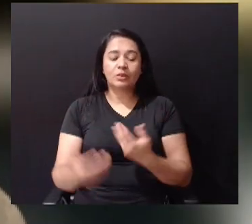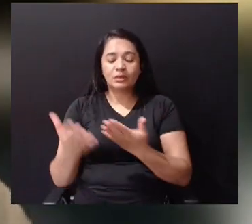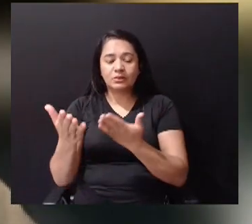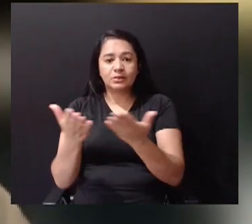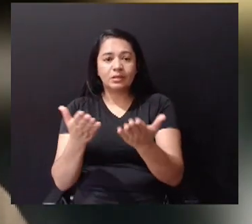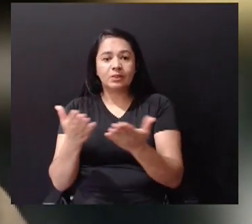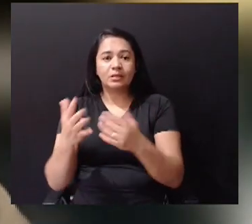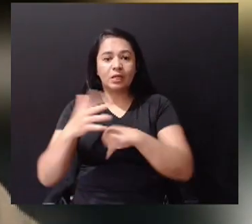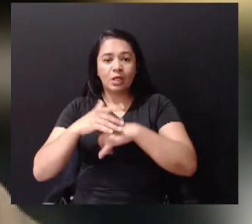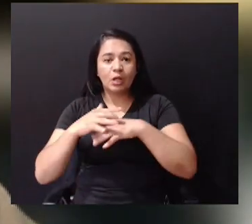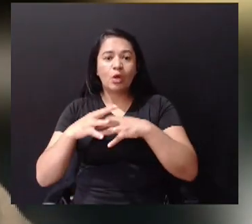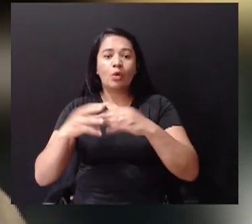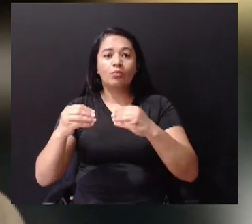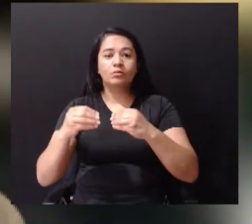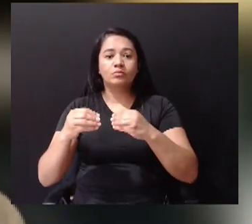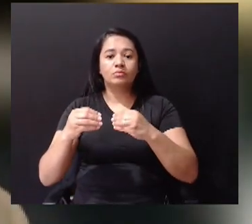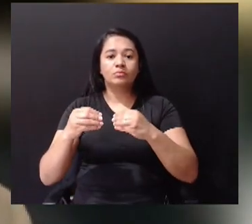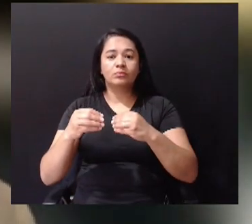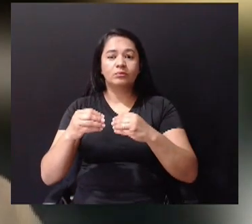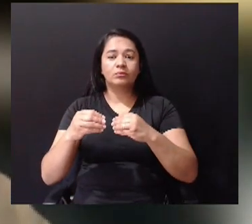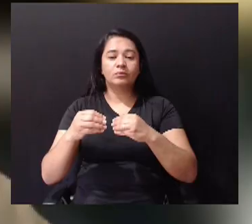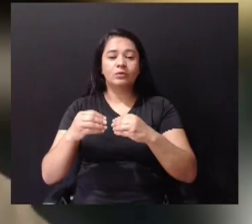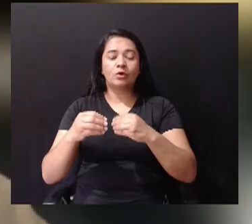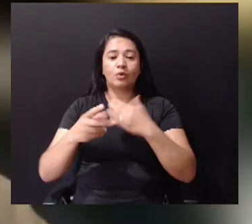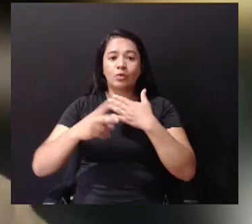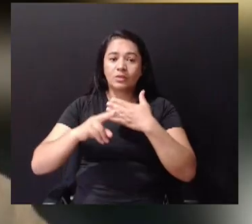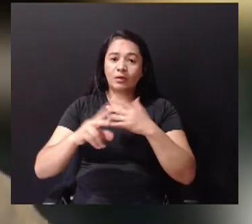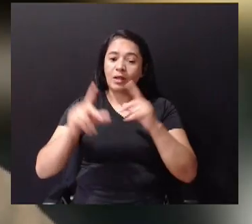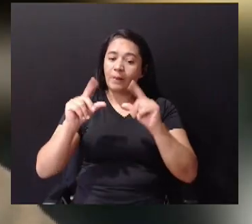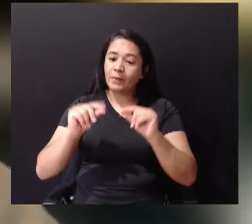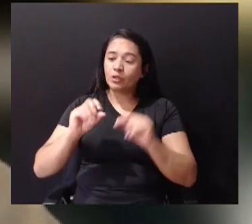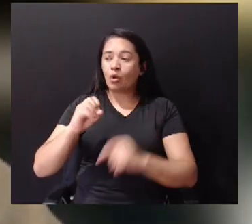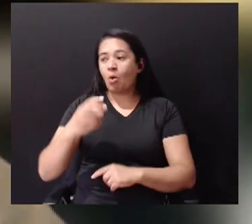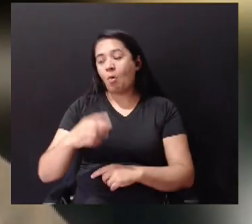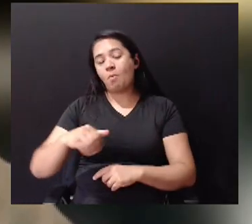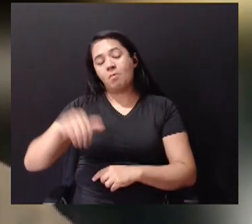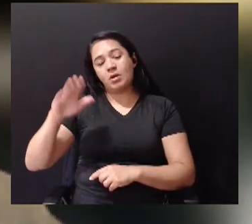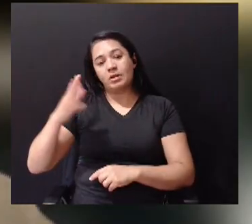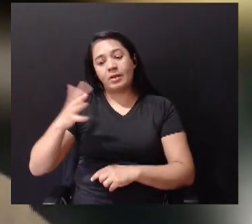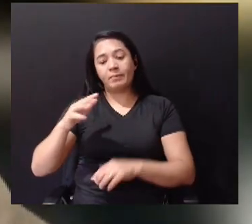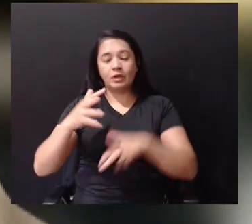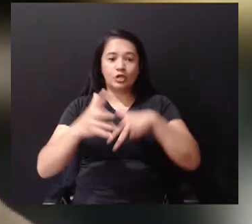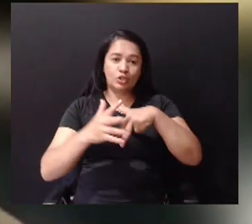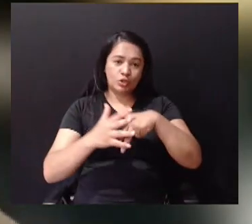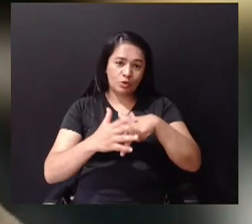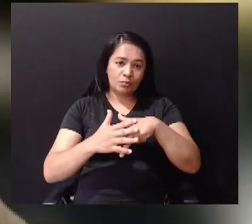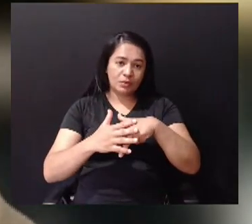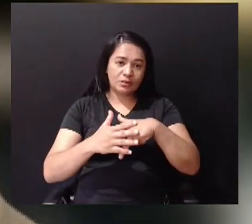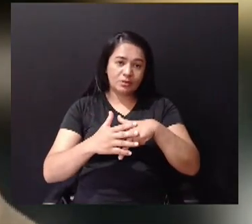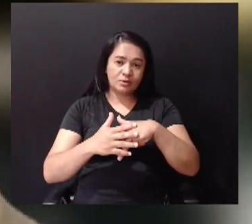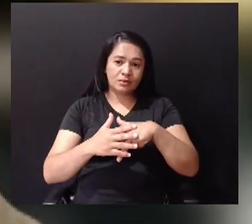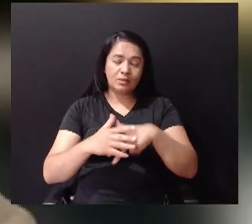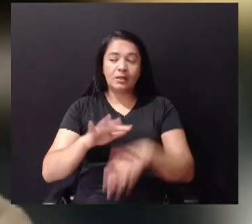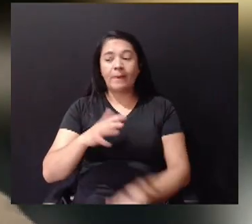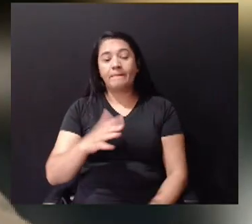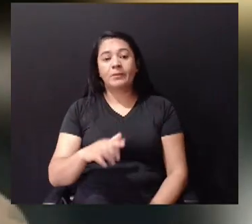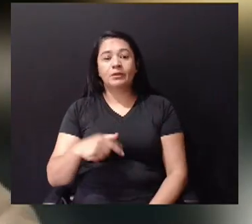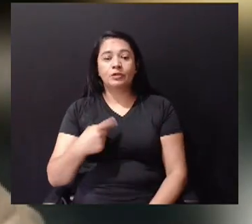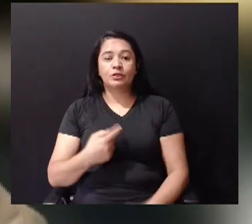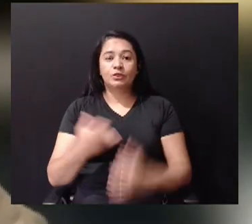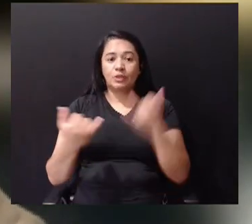com menos ou mais sequela, dependendo do risco do paciente, dependendo das informações que a gente consegue aí sim a gente